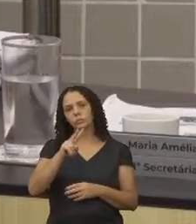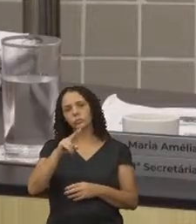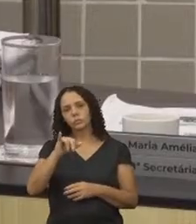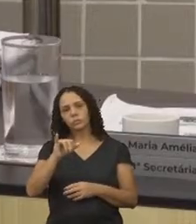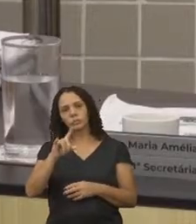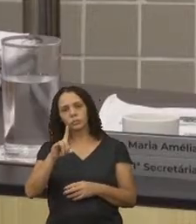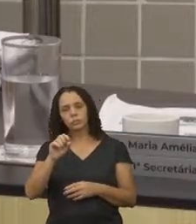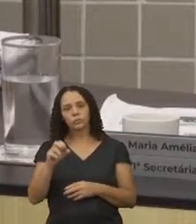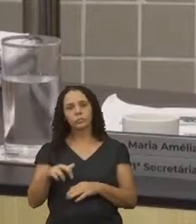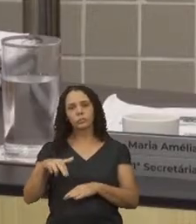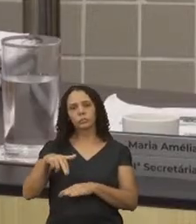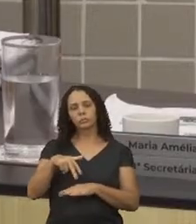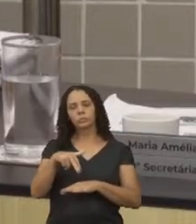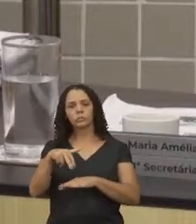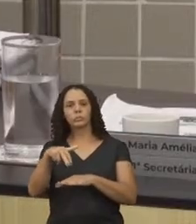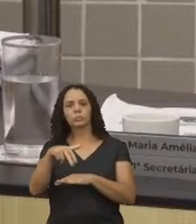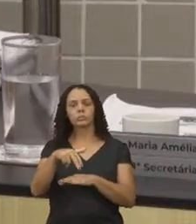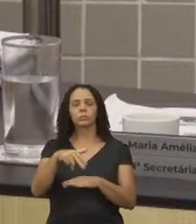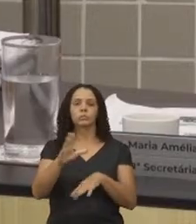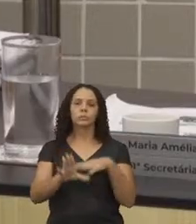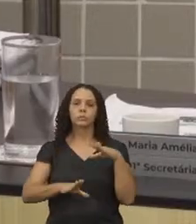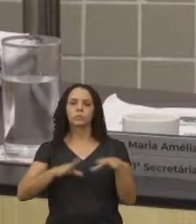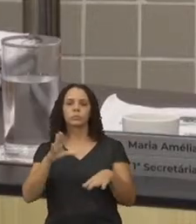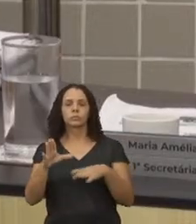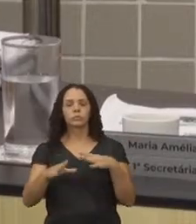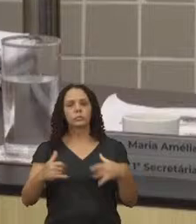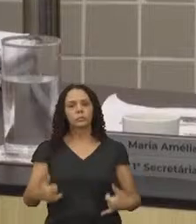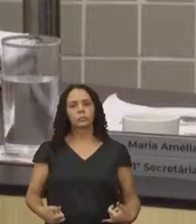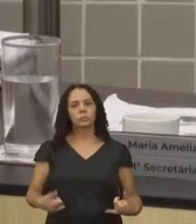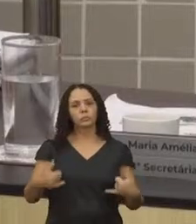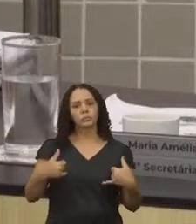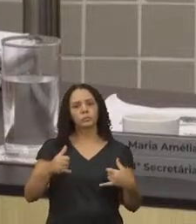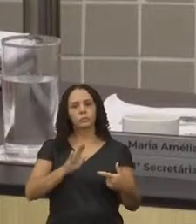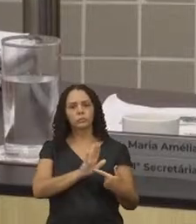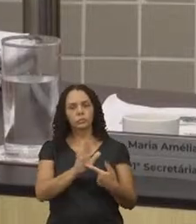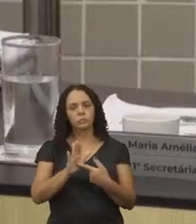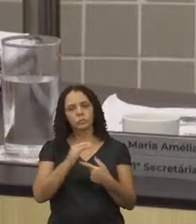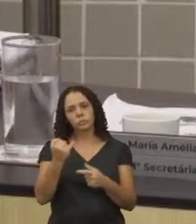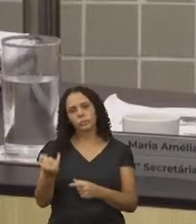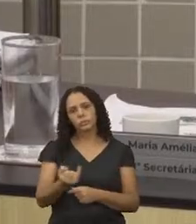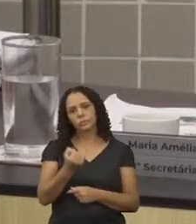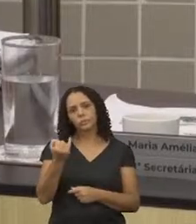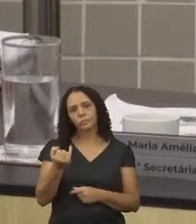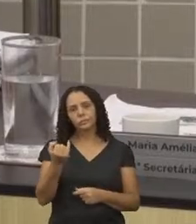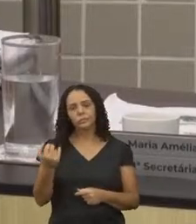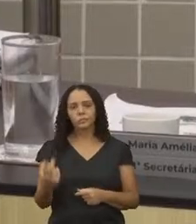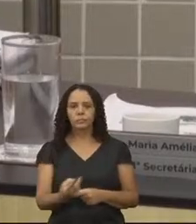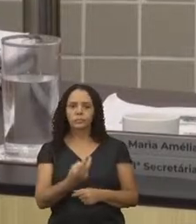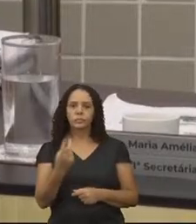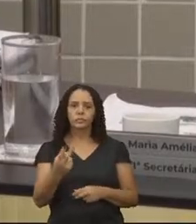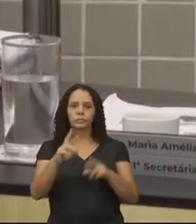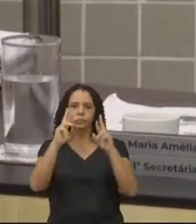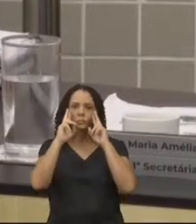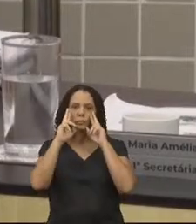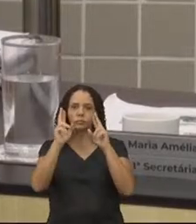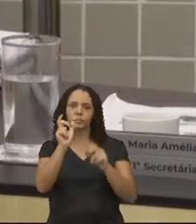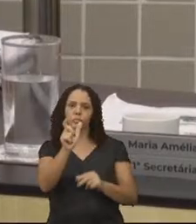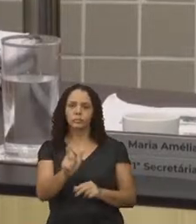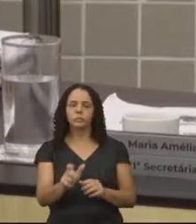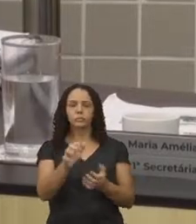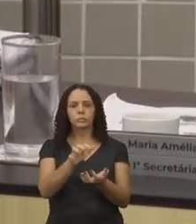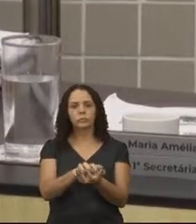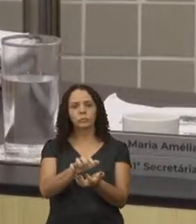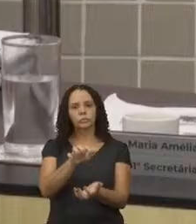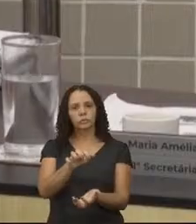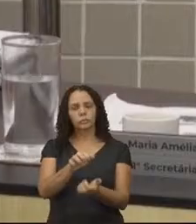entusiasmo, orgulho e disposição, evidenciando a importância de valorizar e respeitar as pessoas idosas na